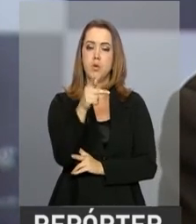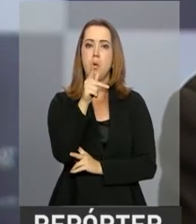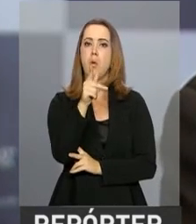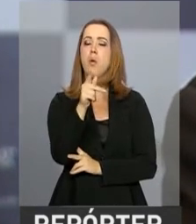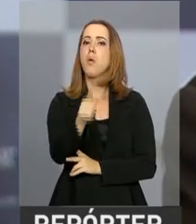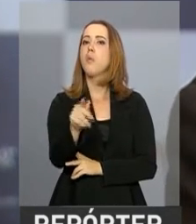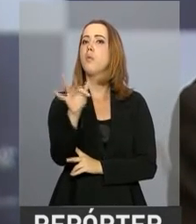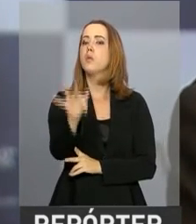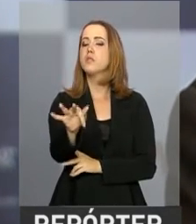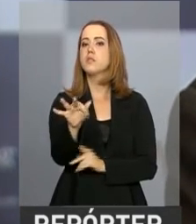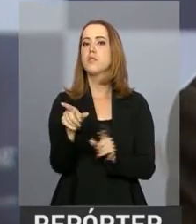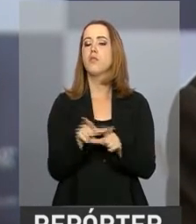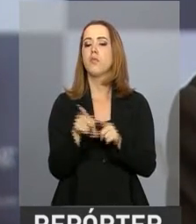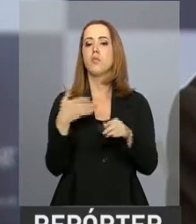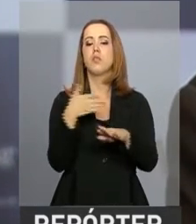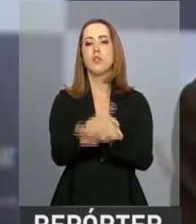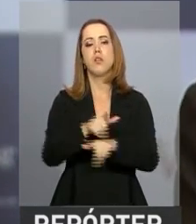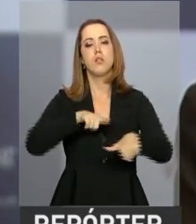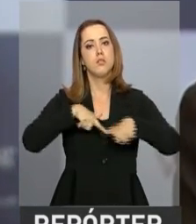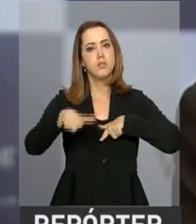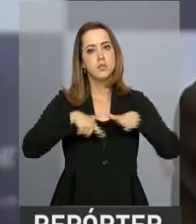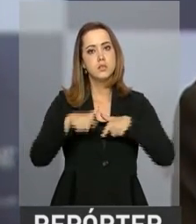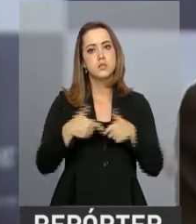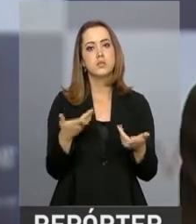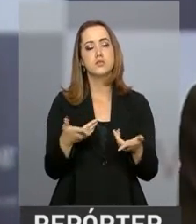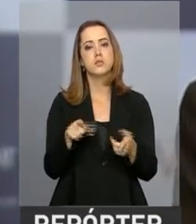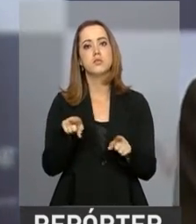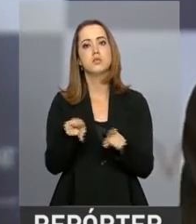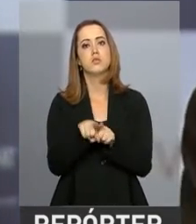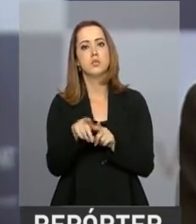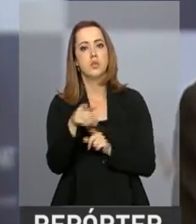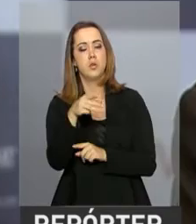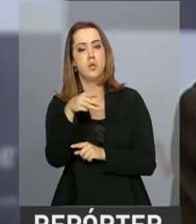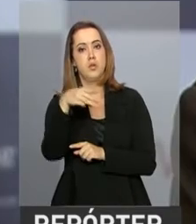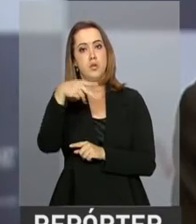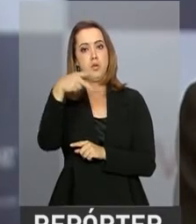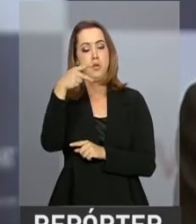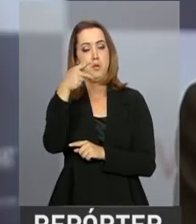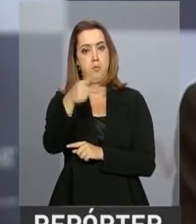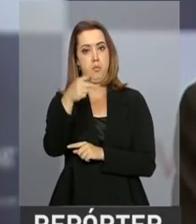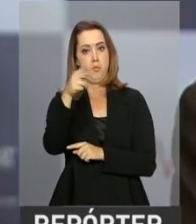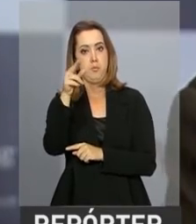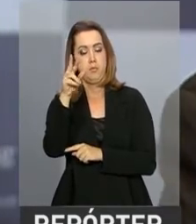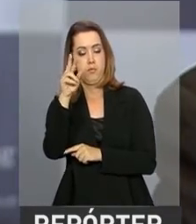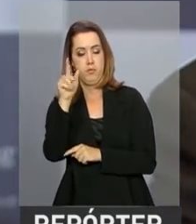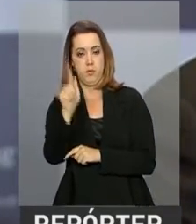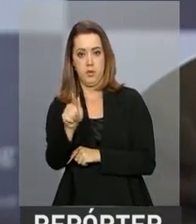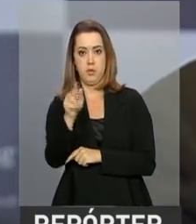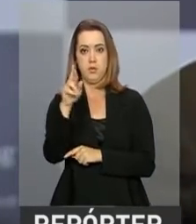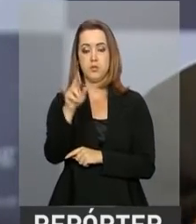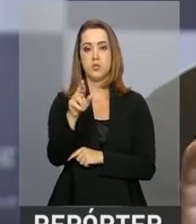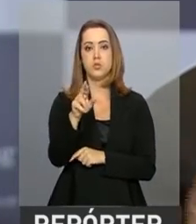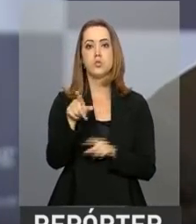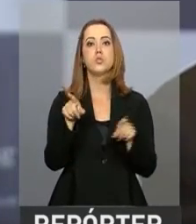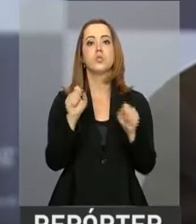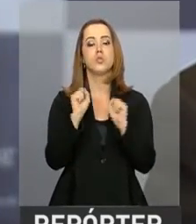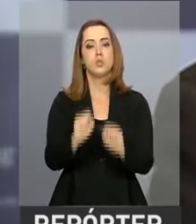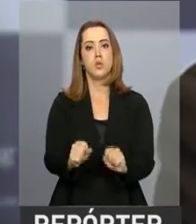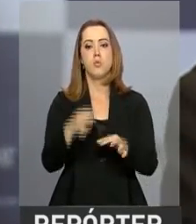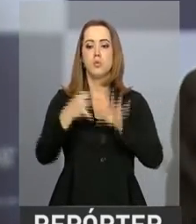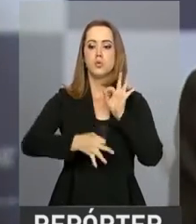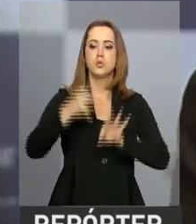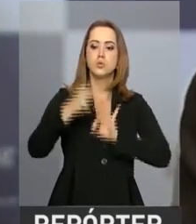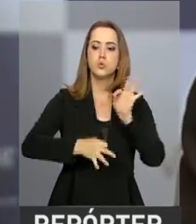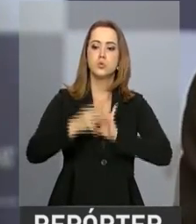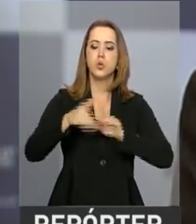Federal, os principais atores, Polícia Federal, Procuradoria-Geral da República e Poder Judiciário, agem